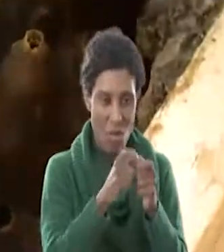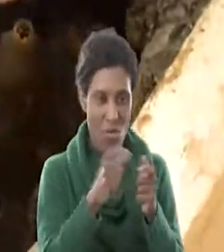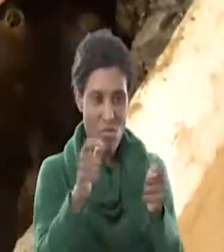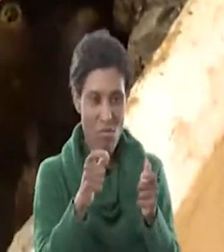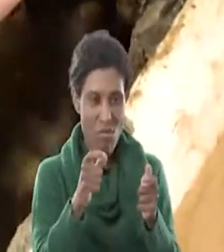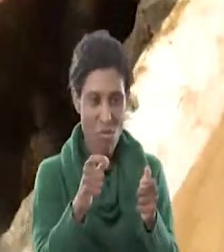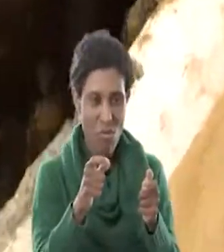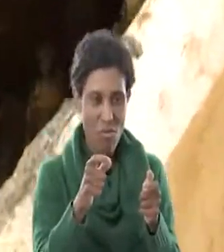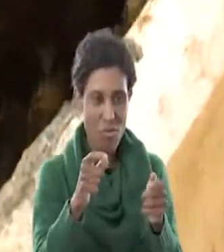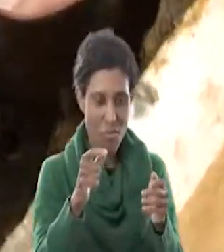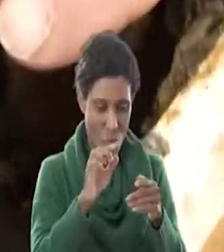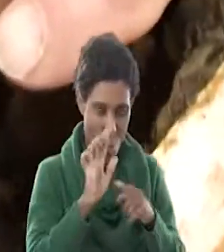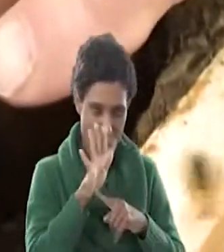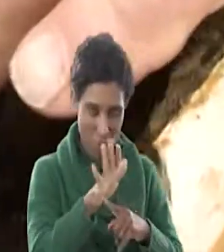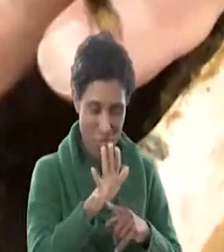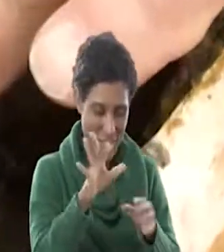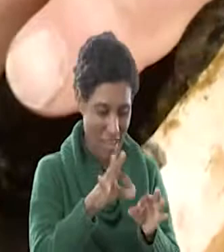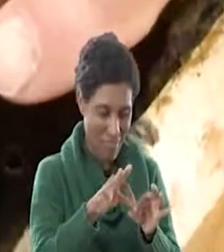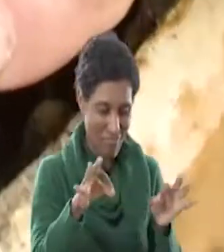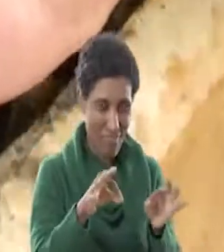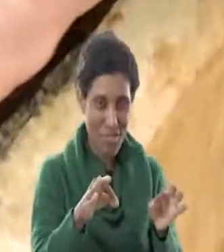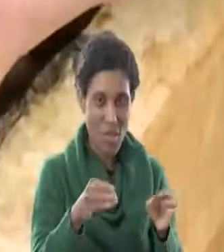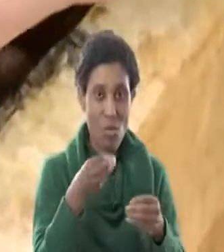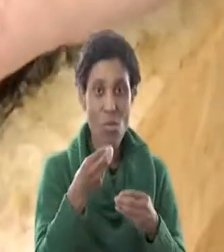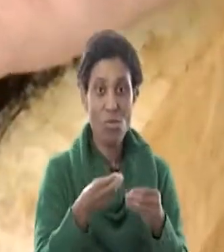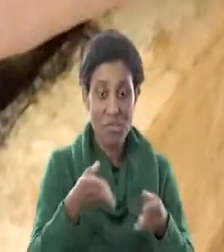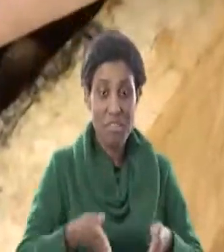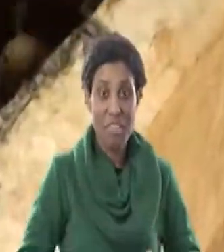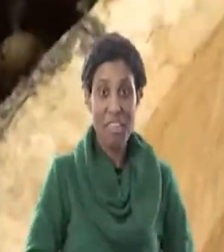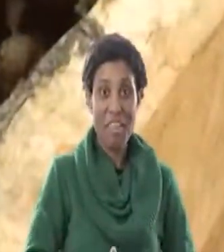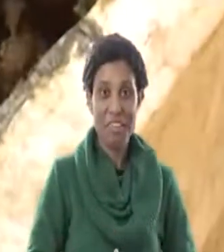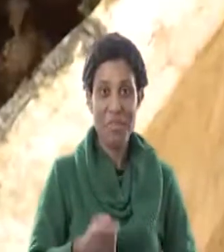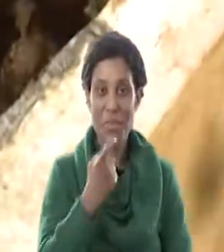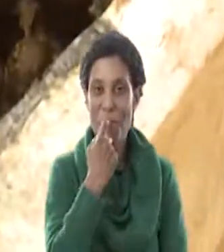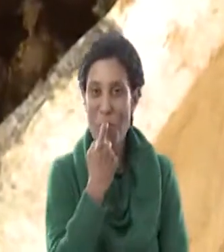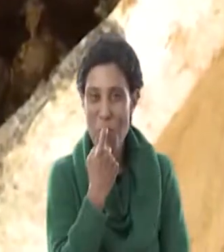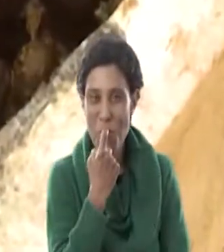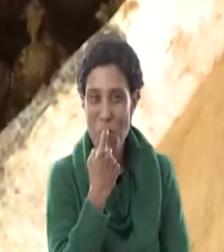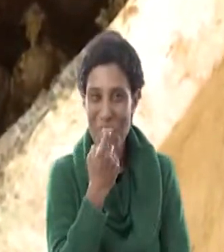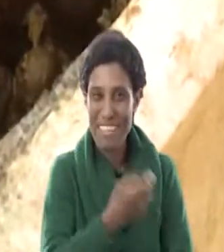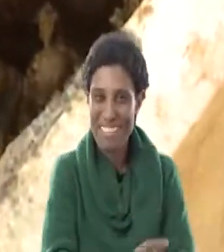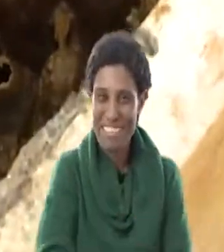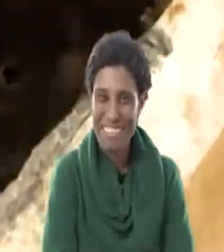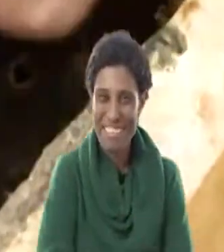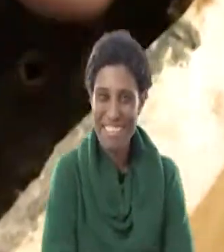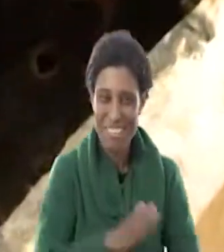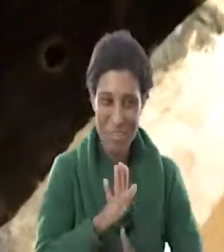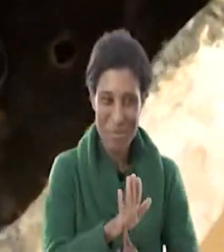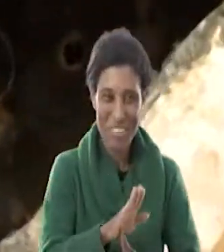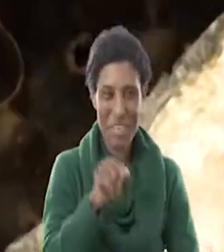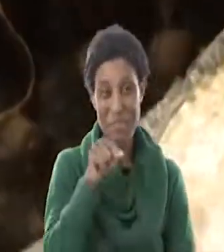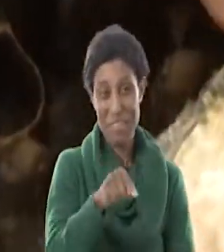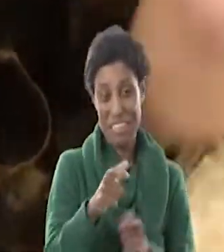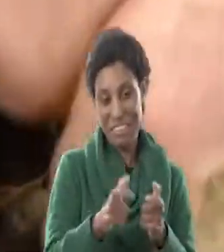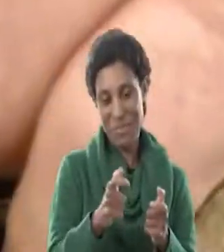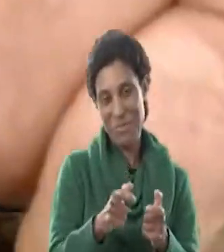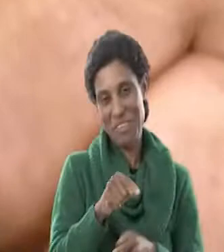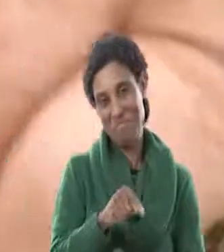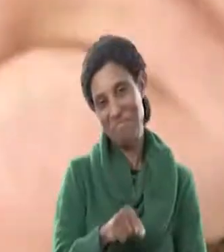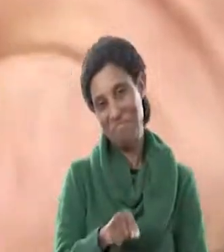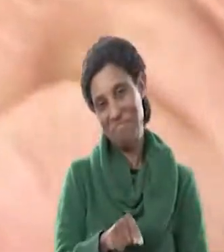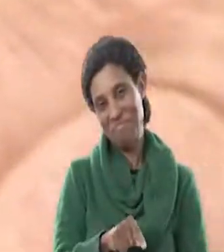pequena abertura nisso aqui, sabe, para mostrar onde nascem os filhotes. Ó, aqui, ó. Essa é a